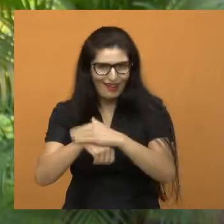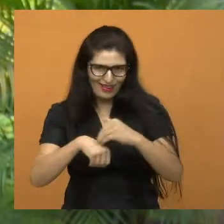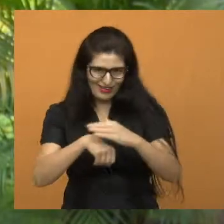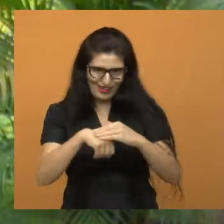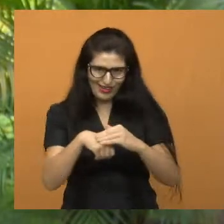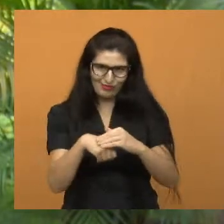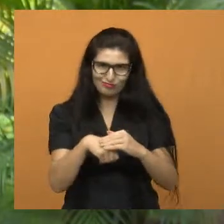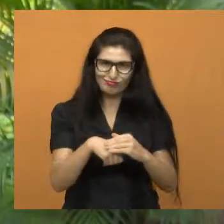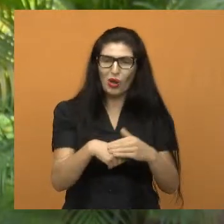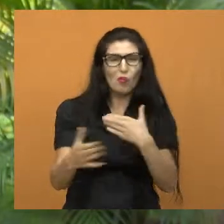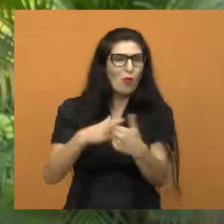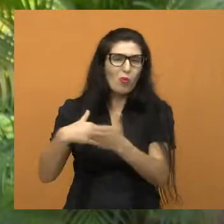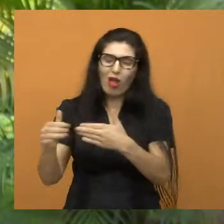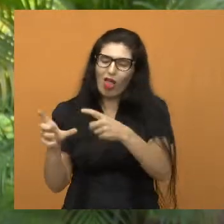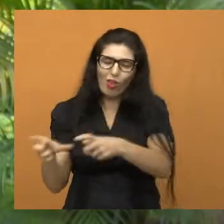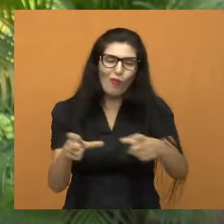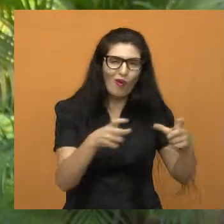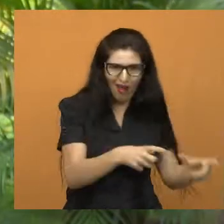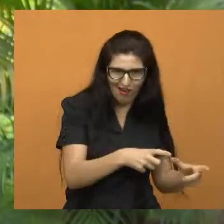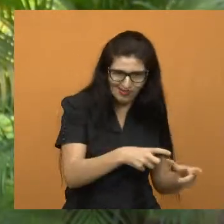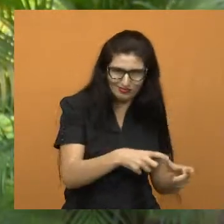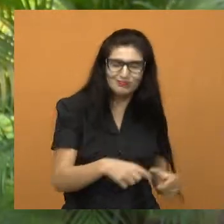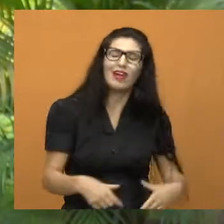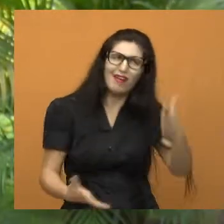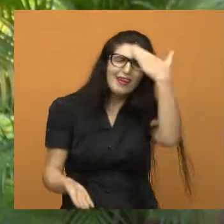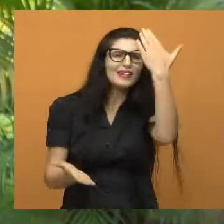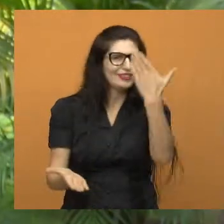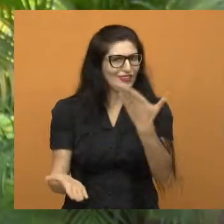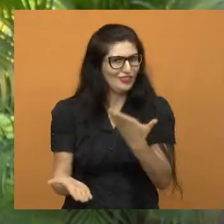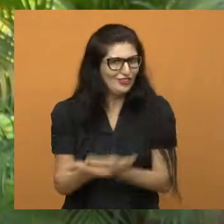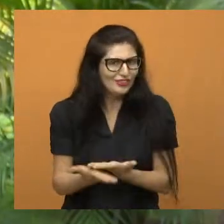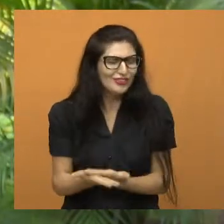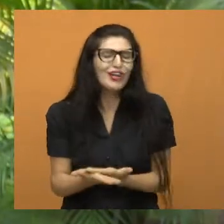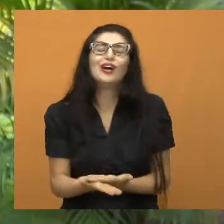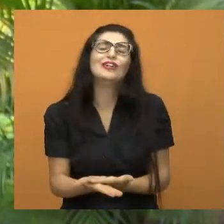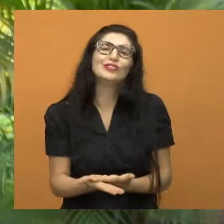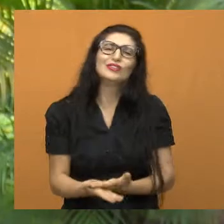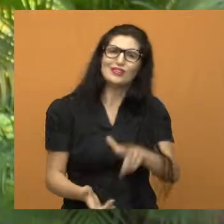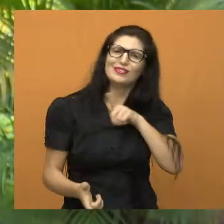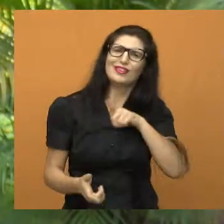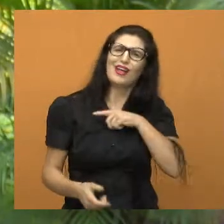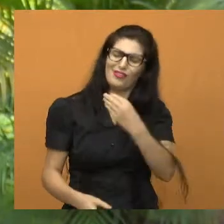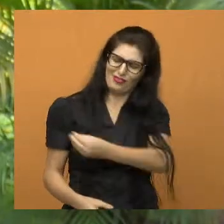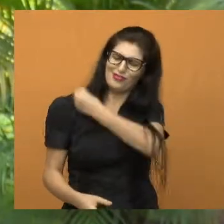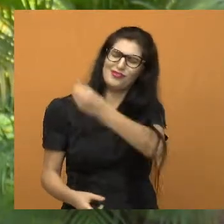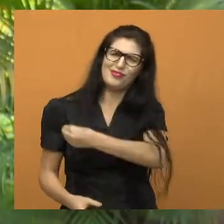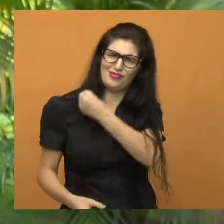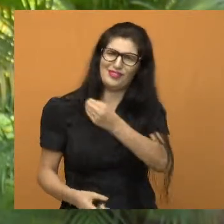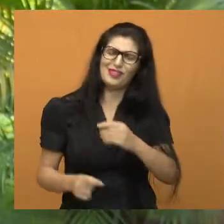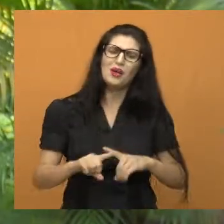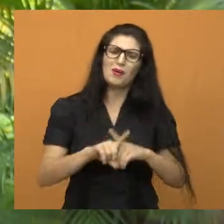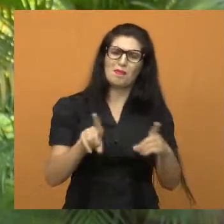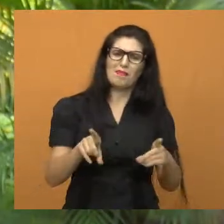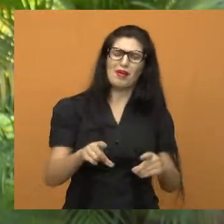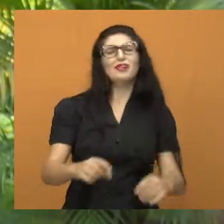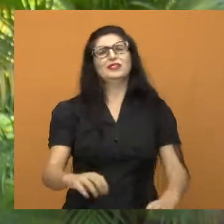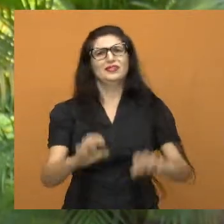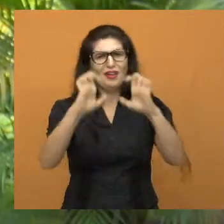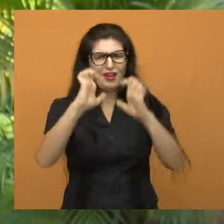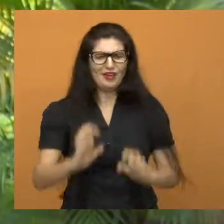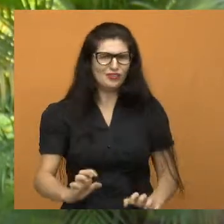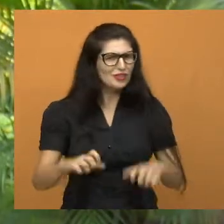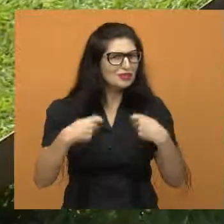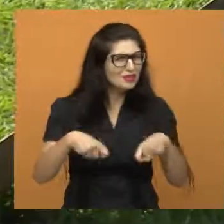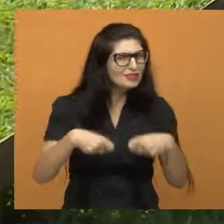ambientes em que nós vivemos, nós acreditamos que nós estamos não só coexistindo, mas nós estamos também nos comprometendo